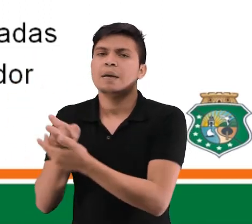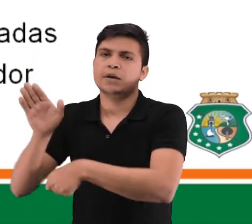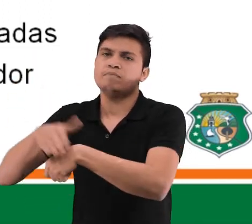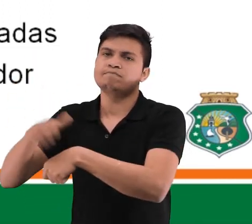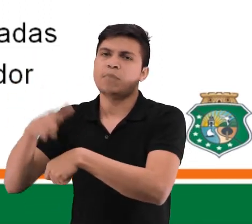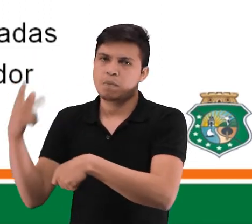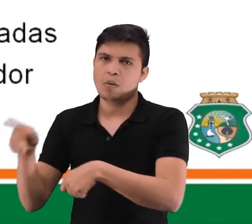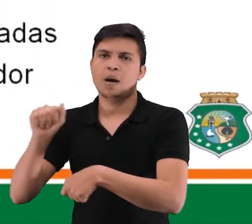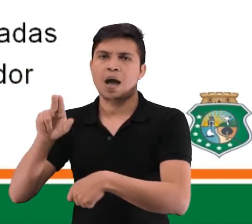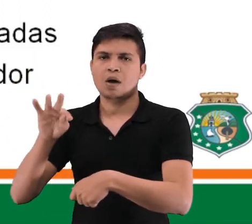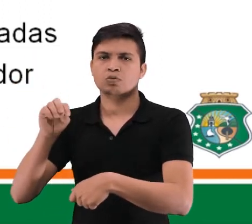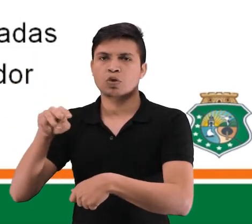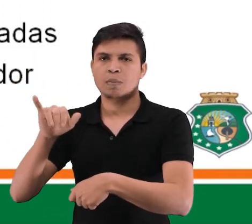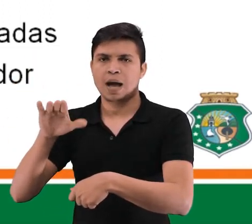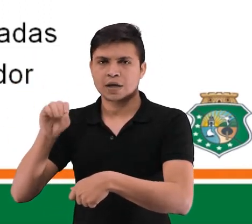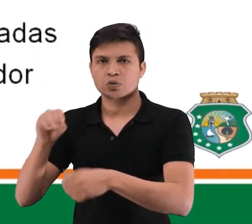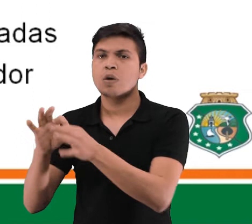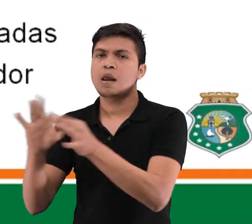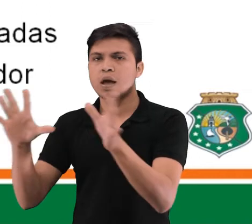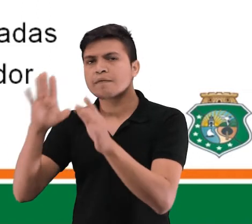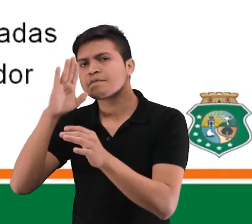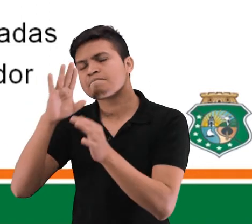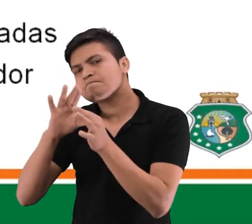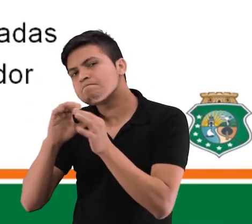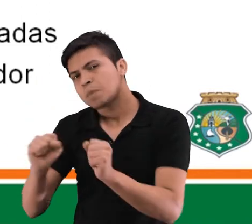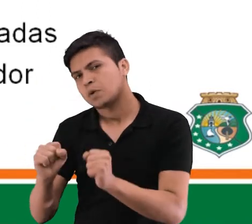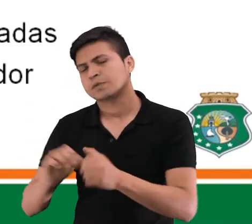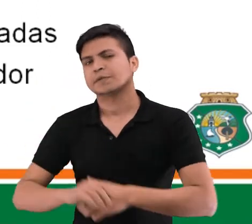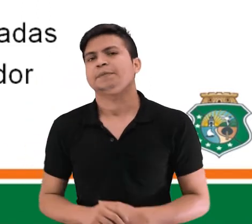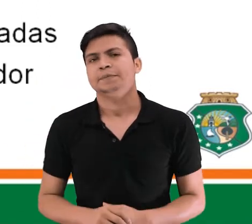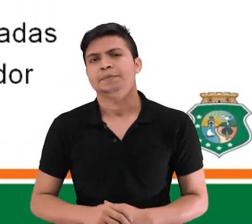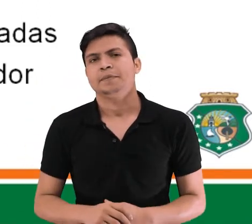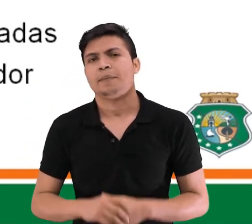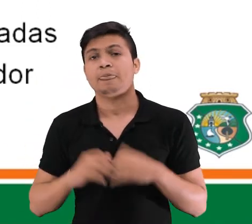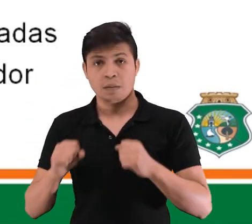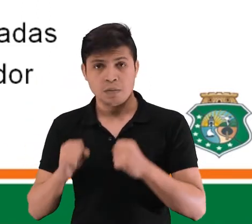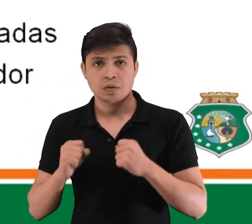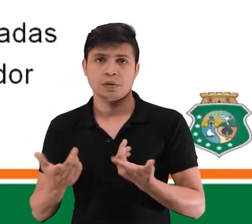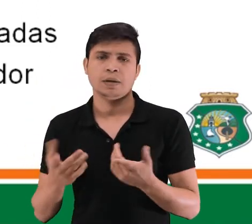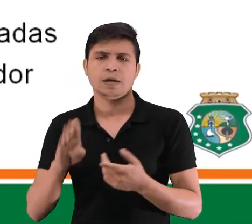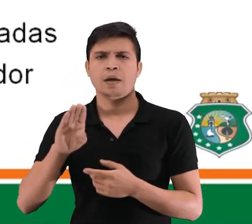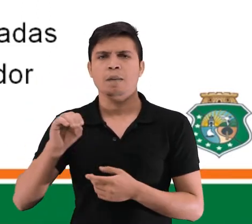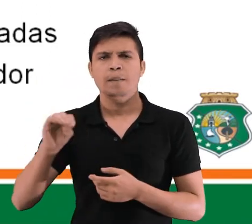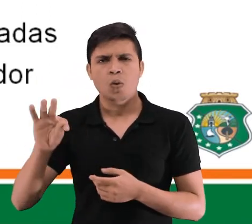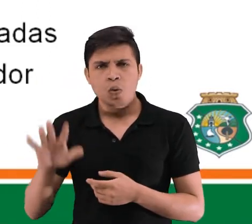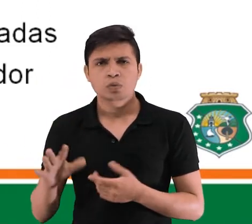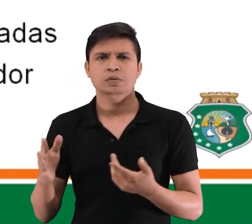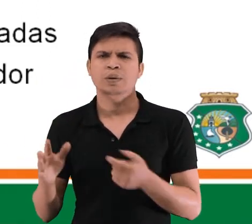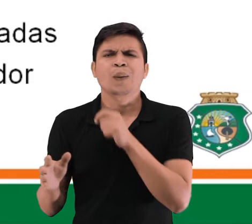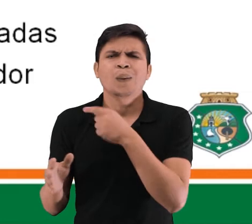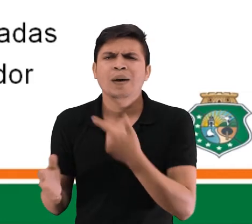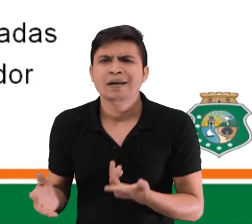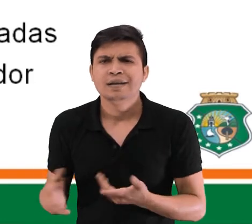e habilitados ou habilitados. Define a sequência de boot. O que é boot?